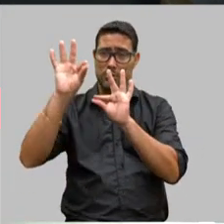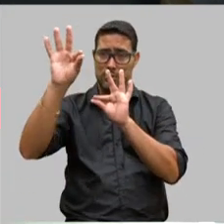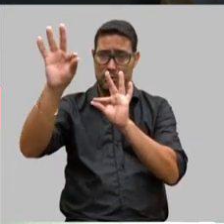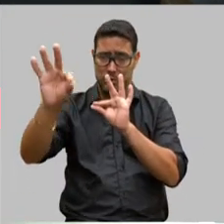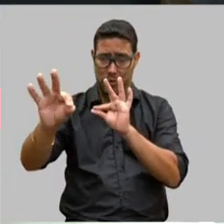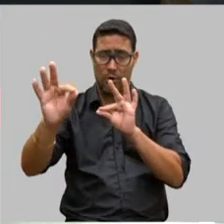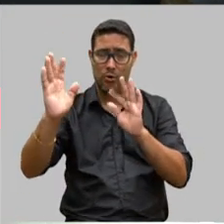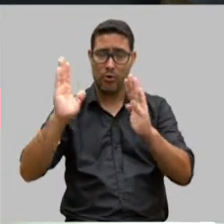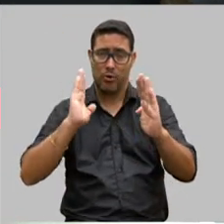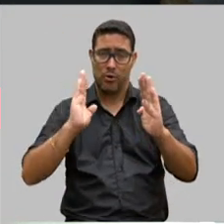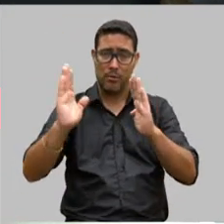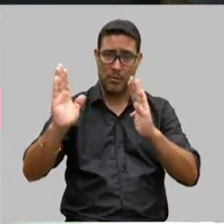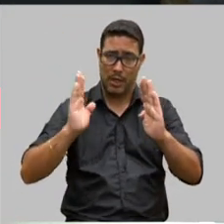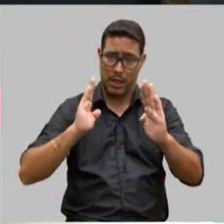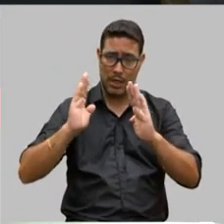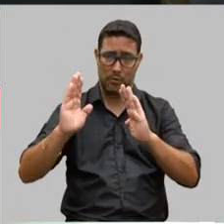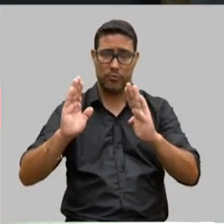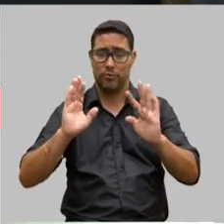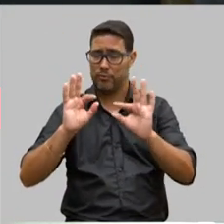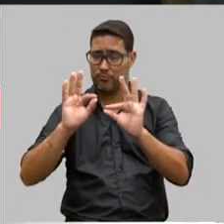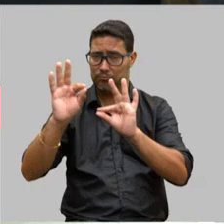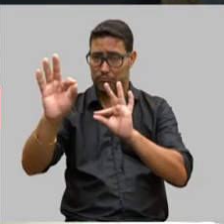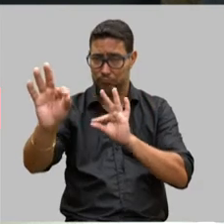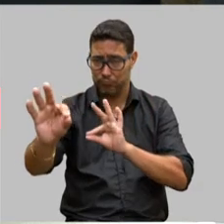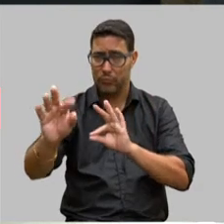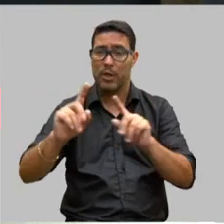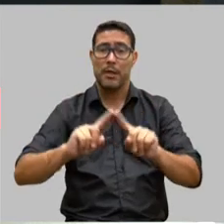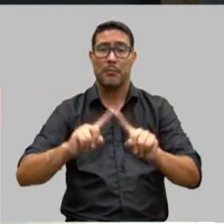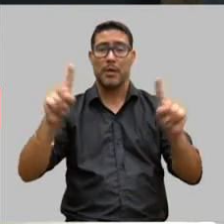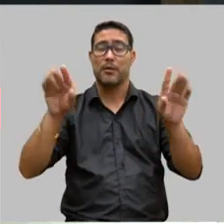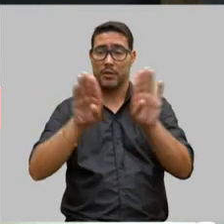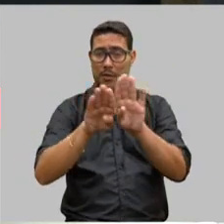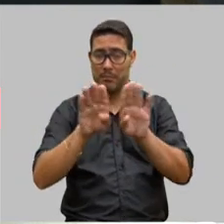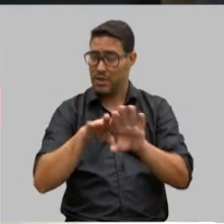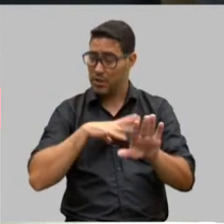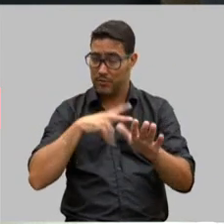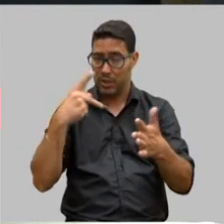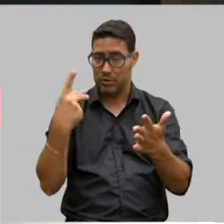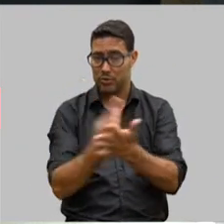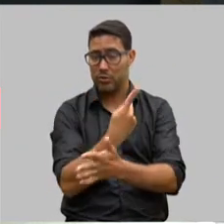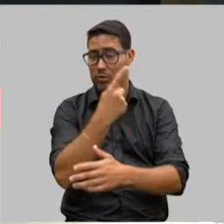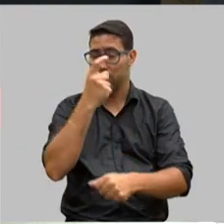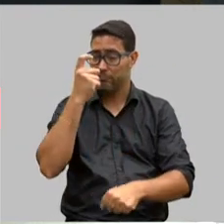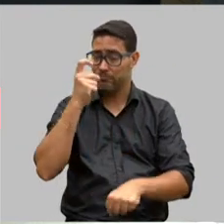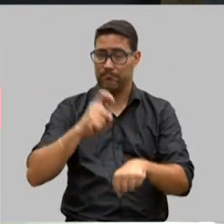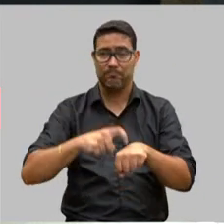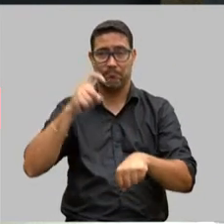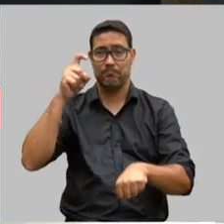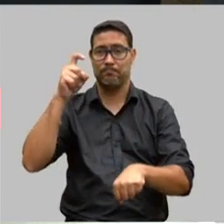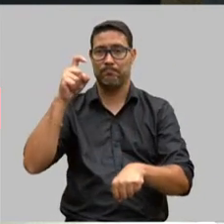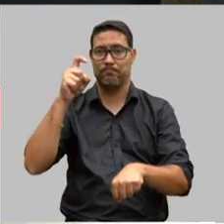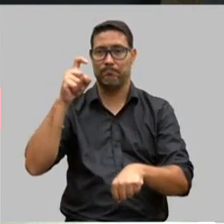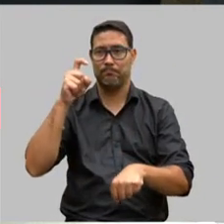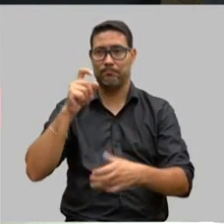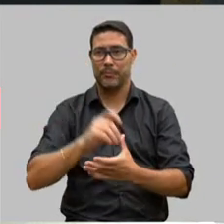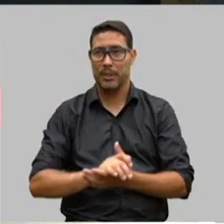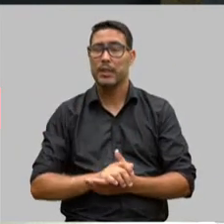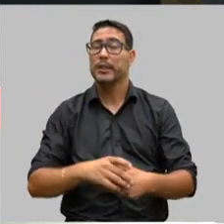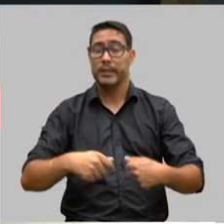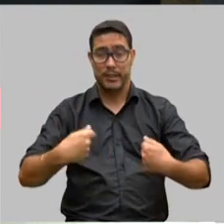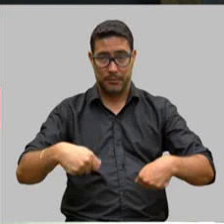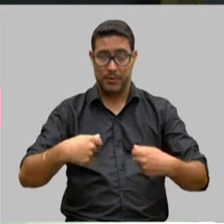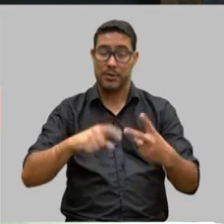de estrutura mesmo necessária, mas também de ações emergenciais, né? Precisamos trazer essas duas